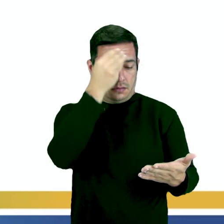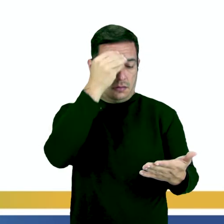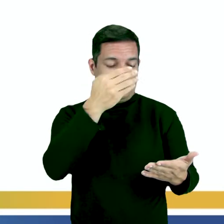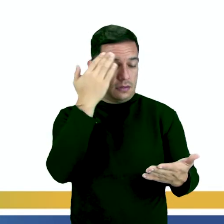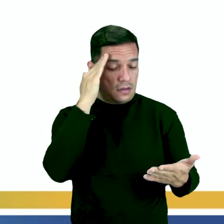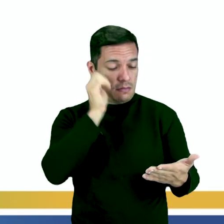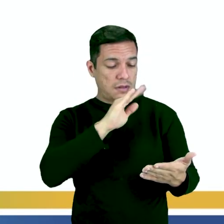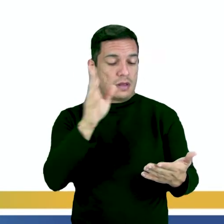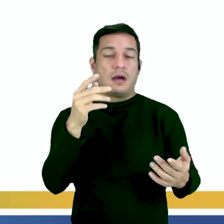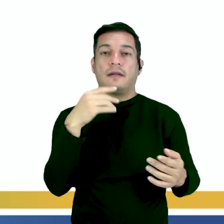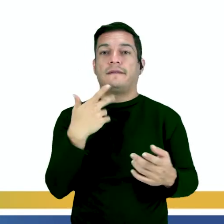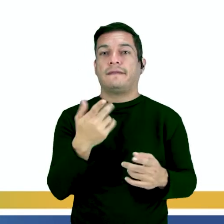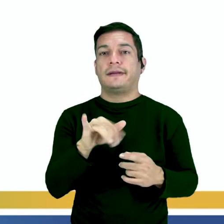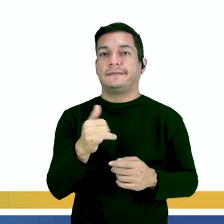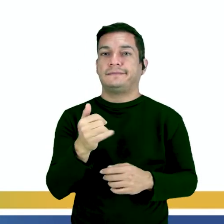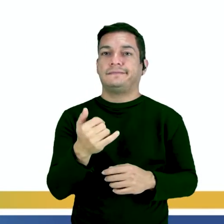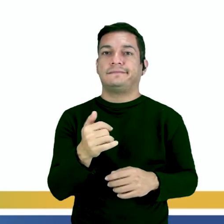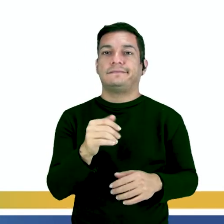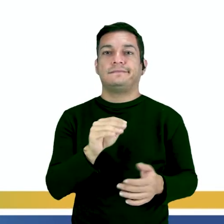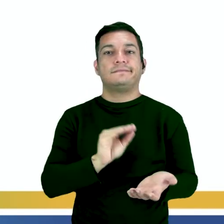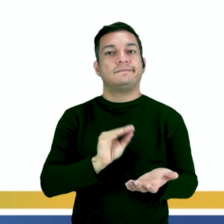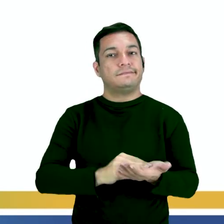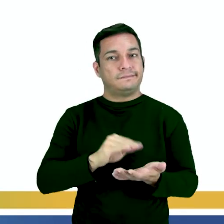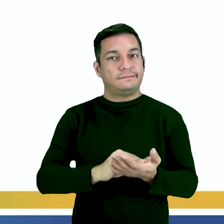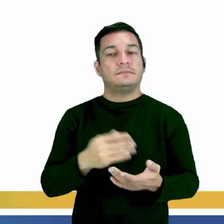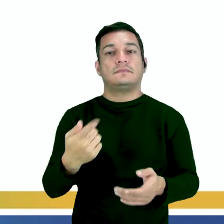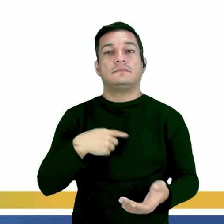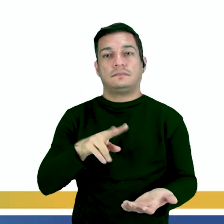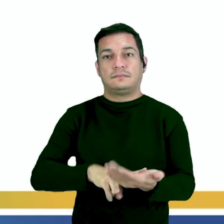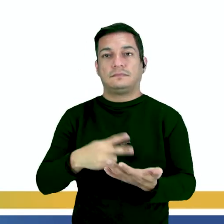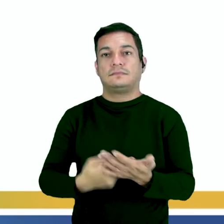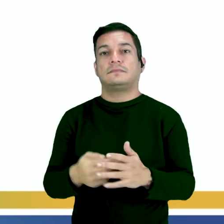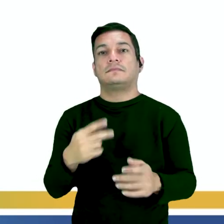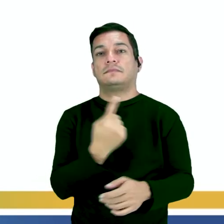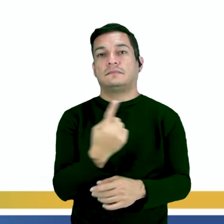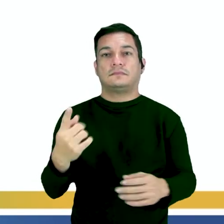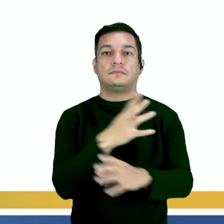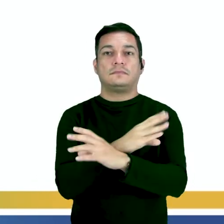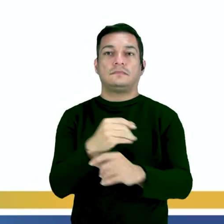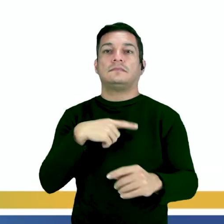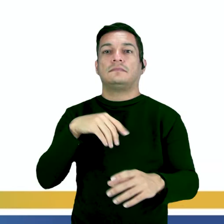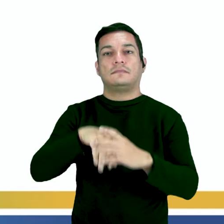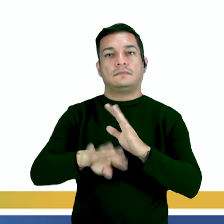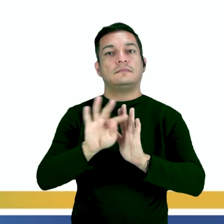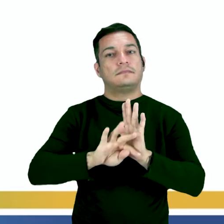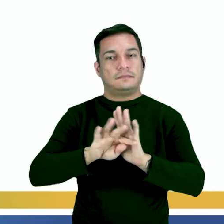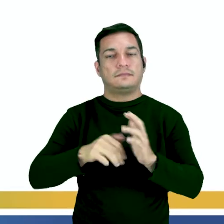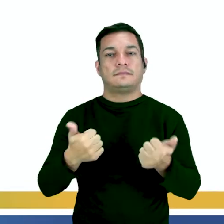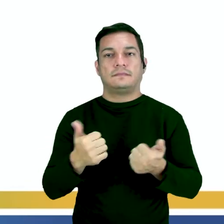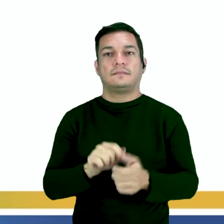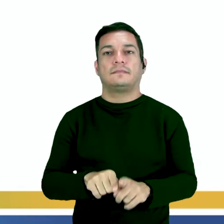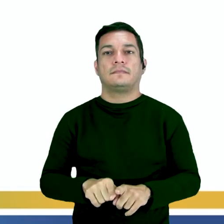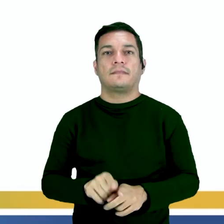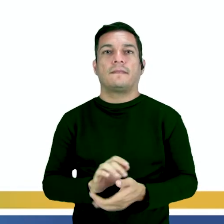as conjunções e a interpretação que cada conjunção causa dentro de um texto.